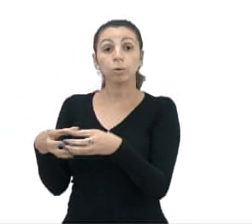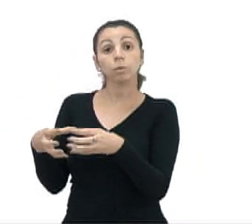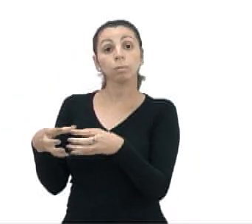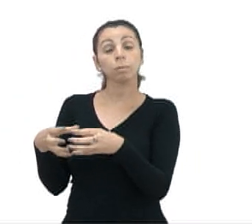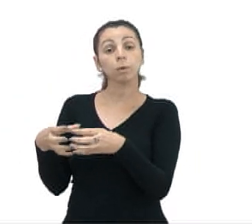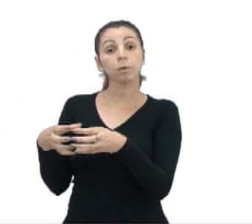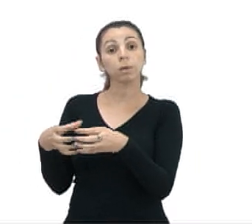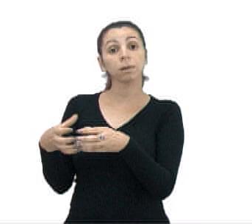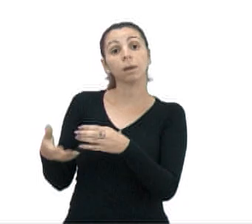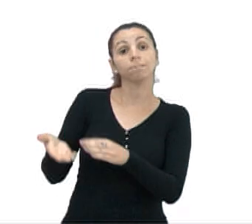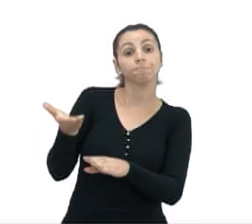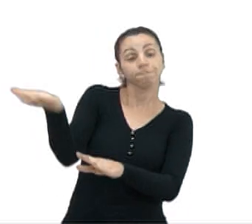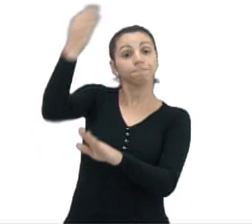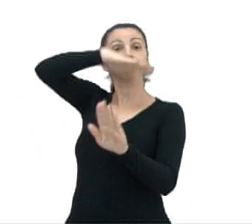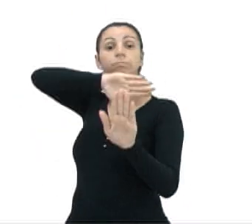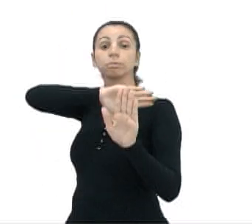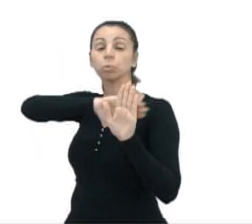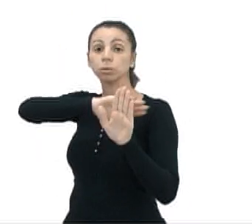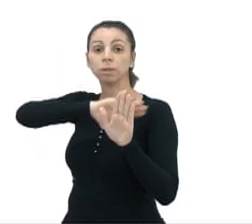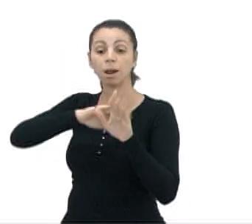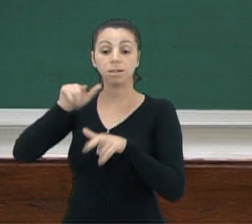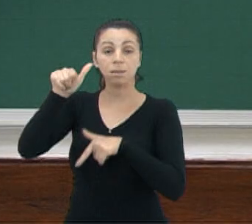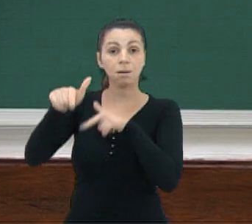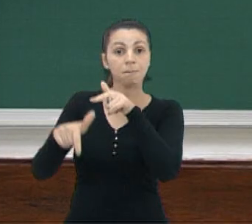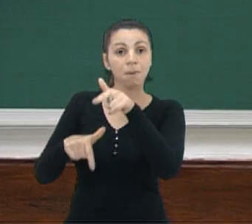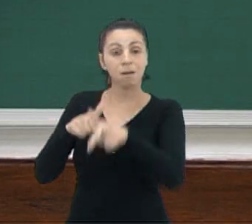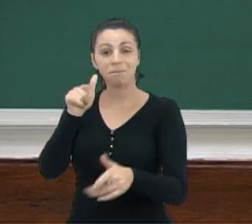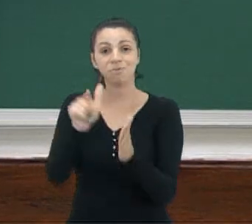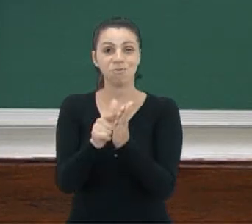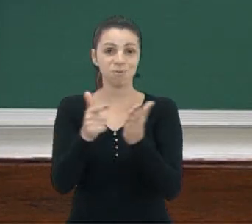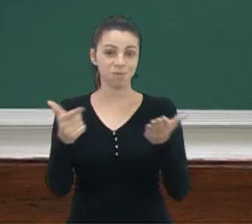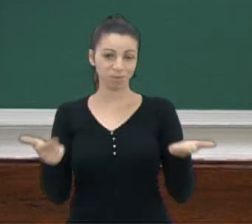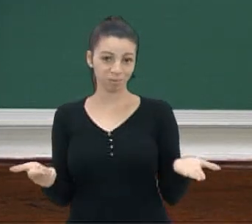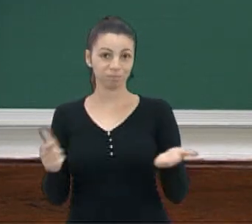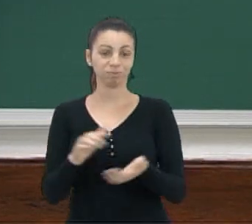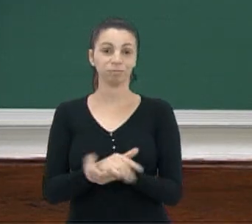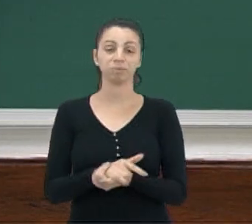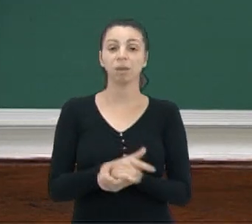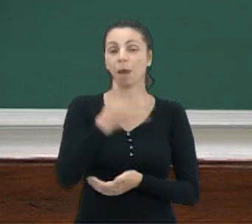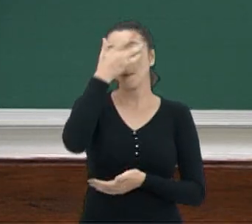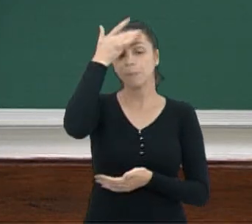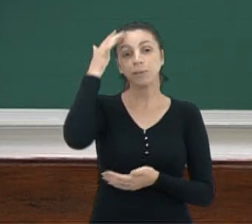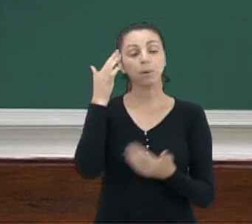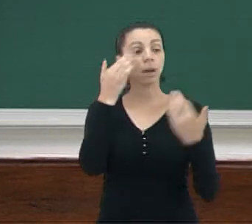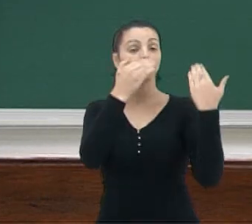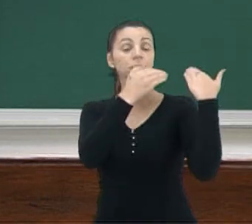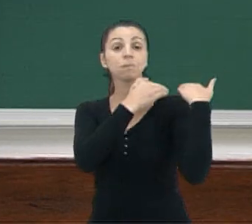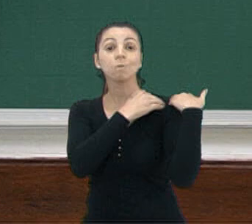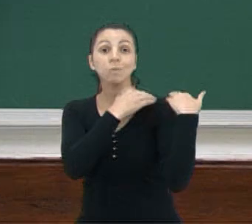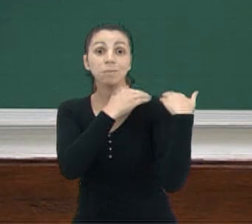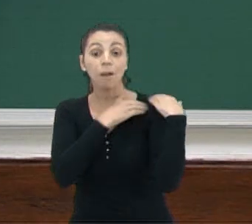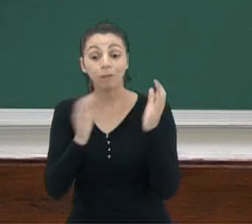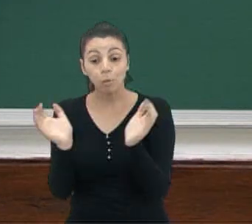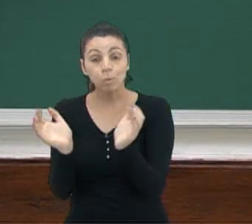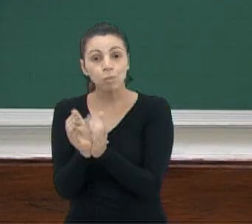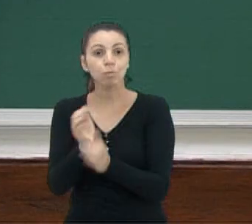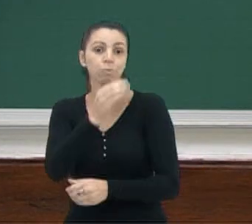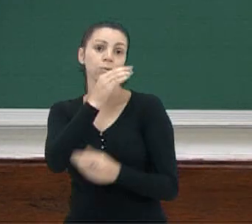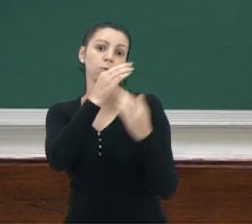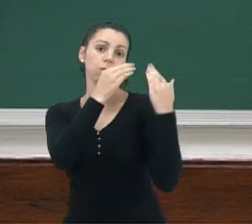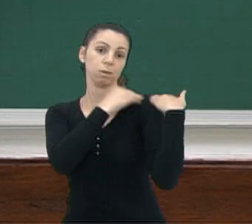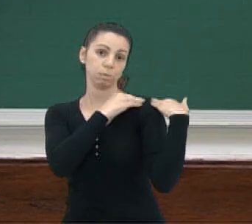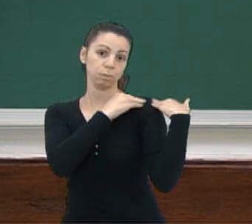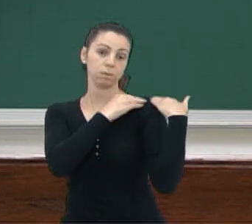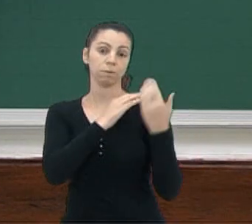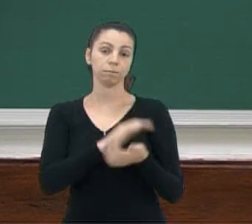das redações do jornal, né? Então, o redator, o jornalista mesmo, certo?